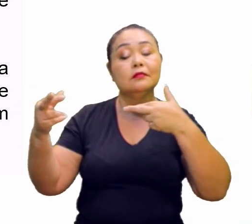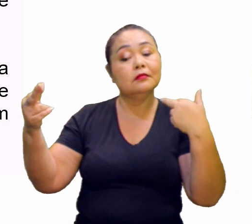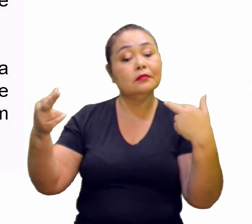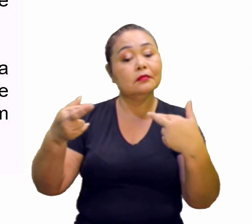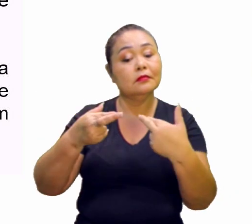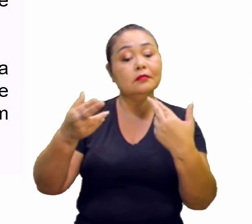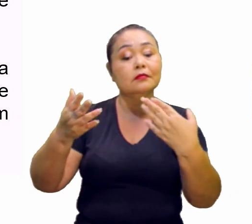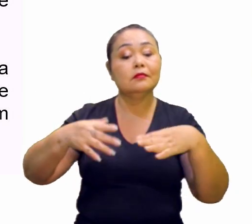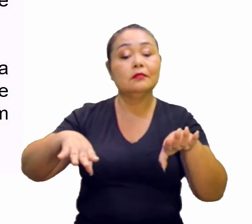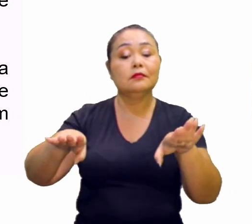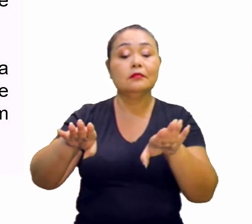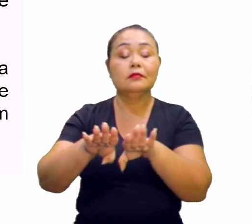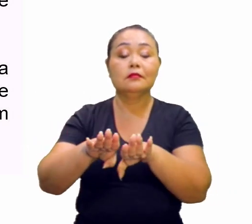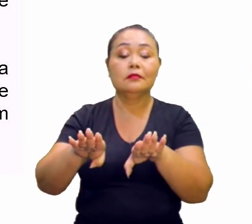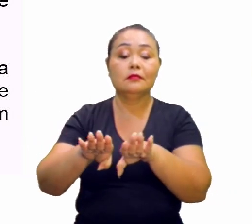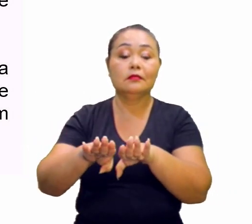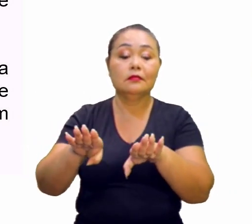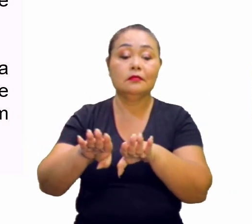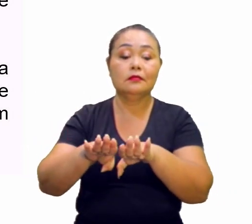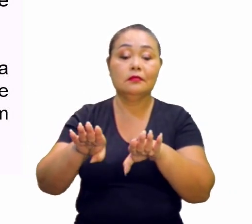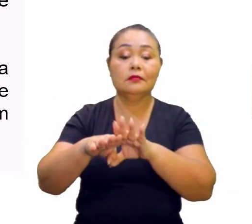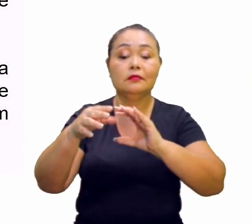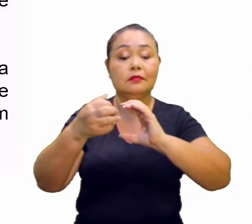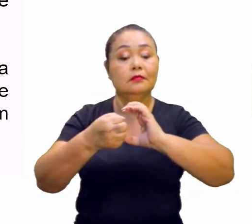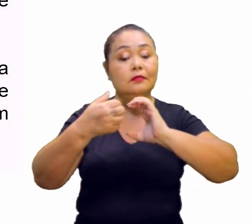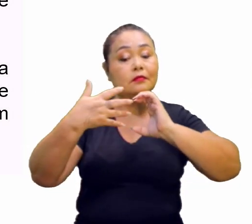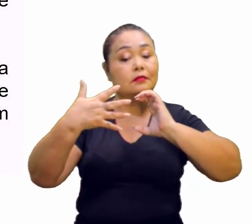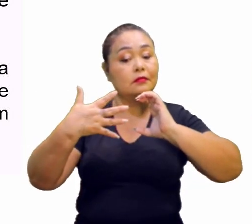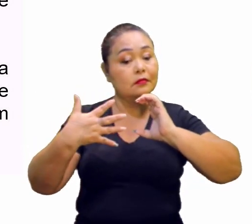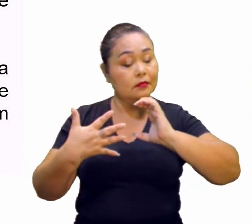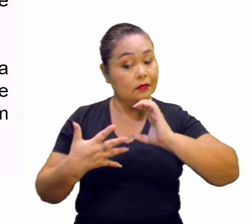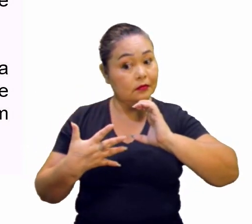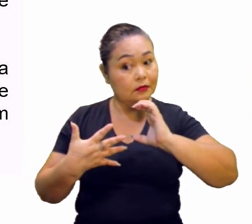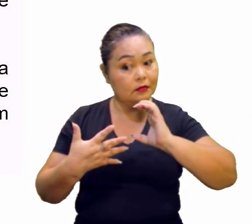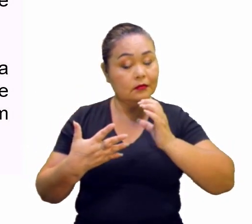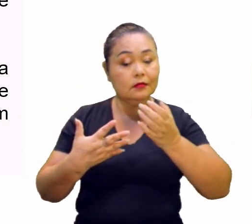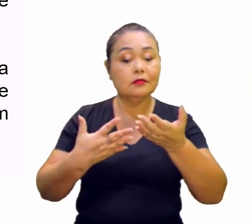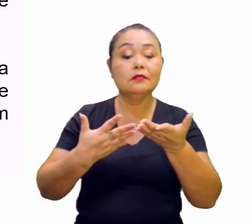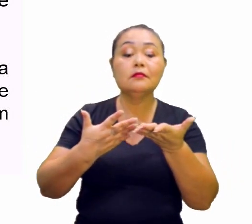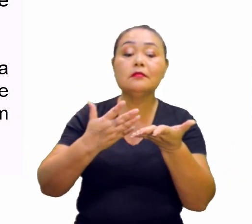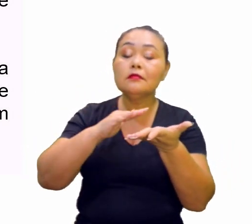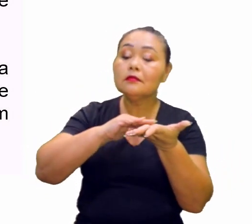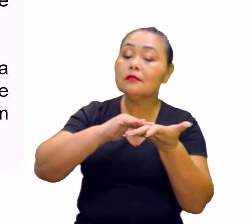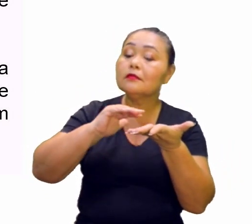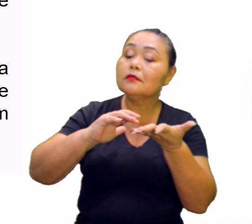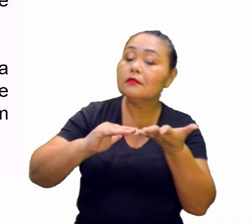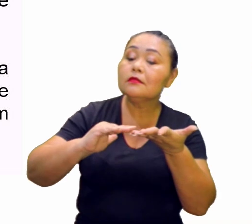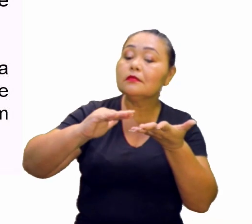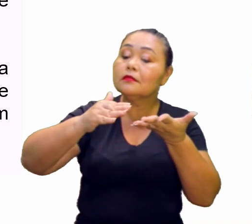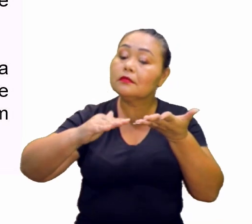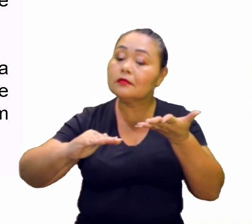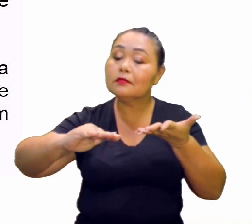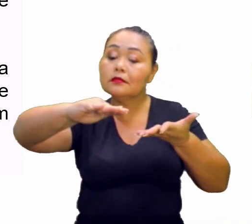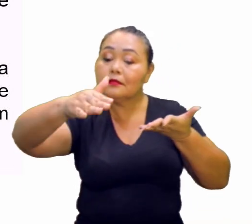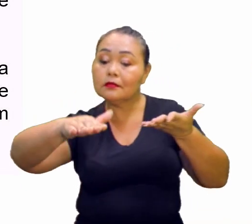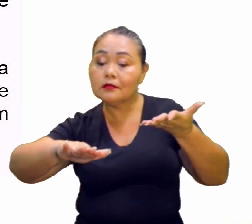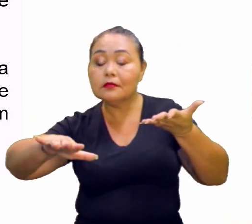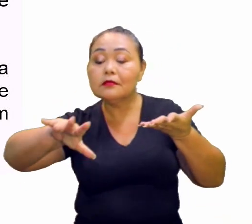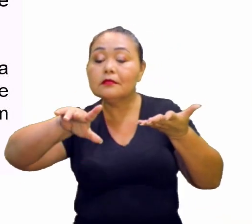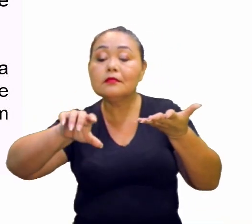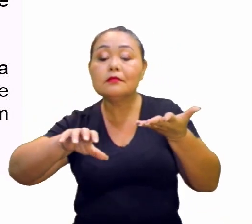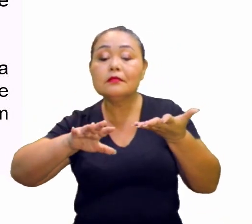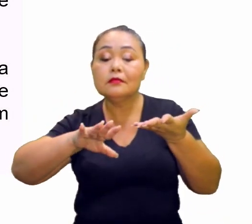relacionados também as características geomorfológicas, né, onde a gente tem